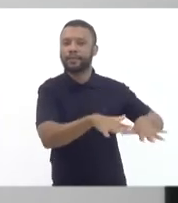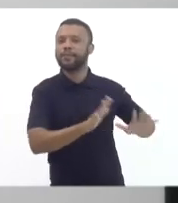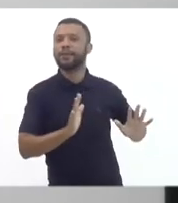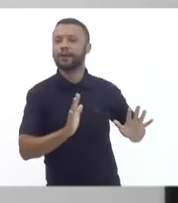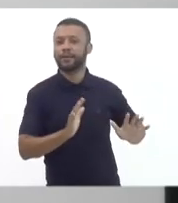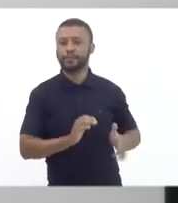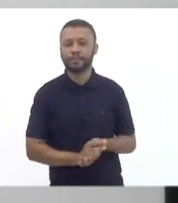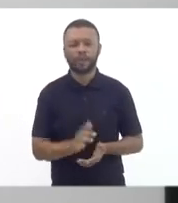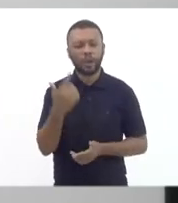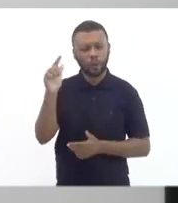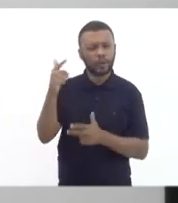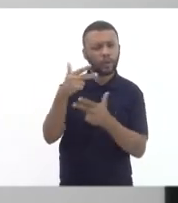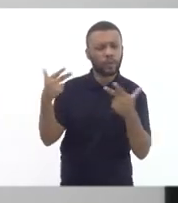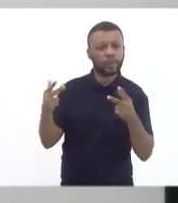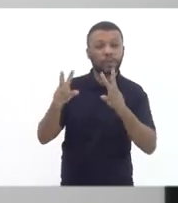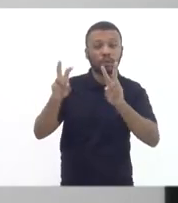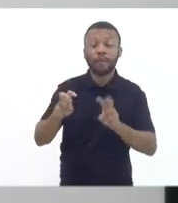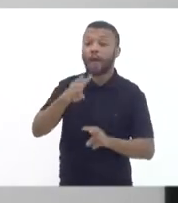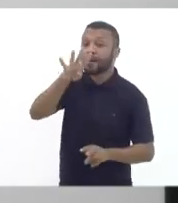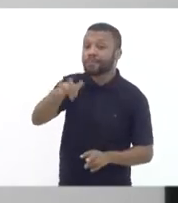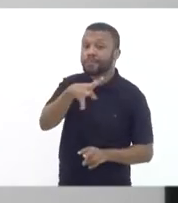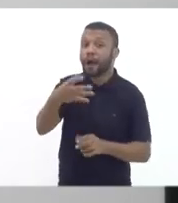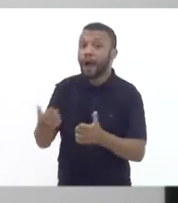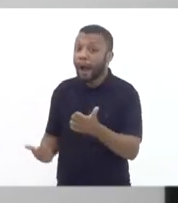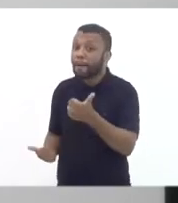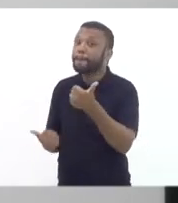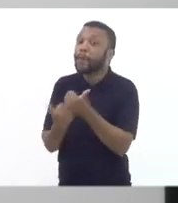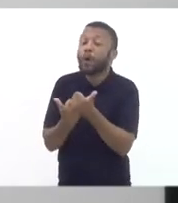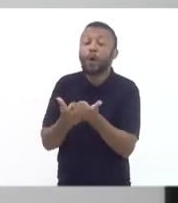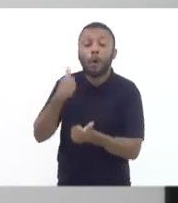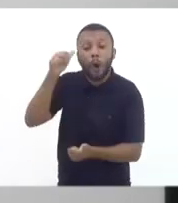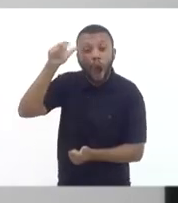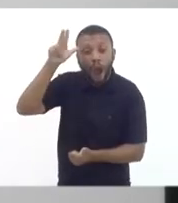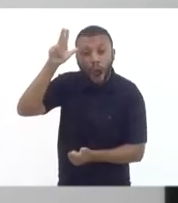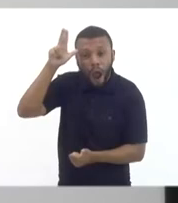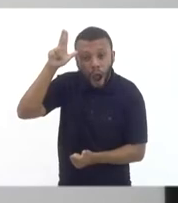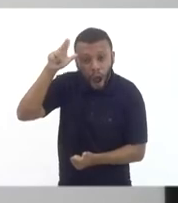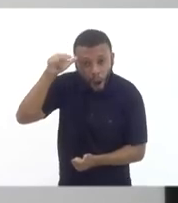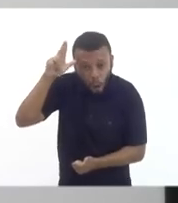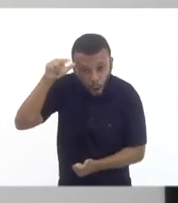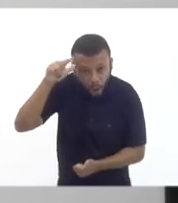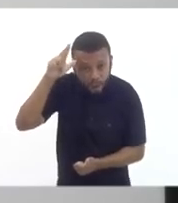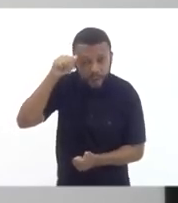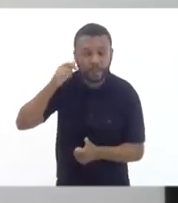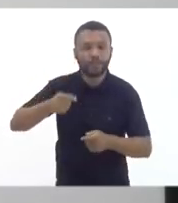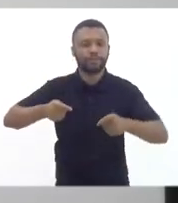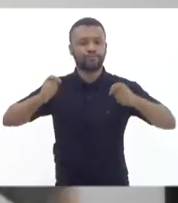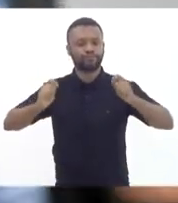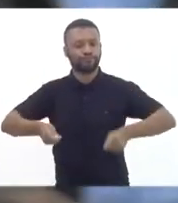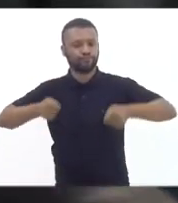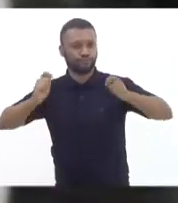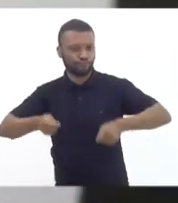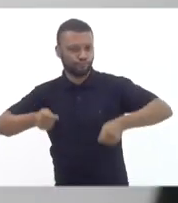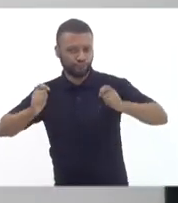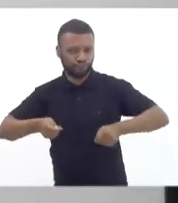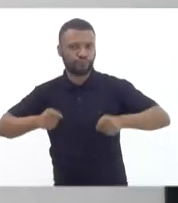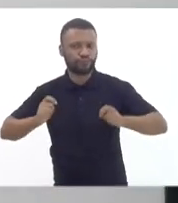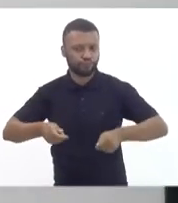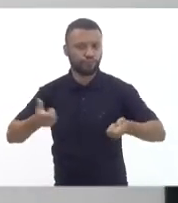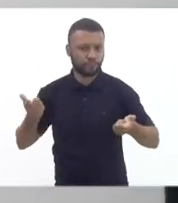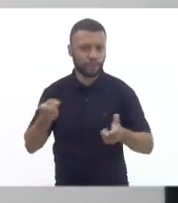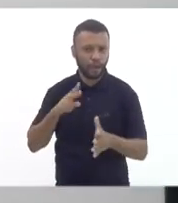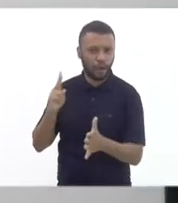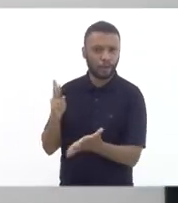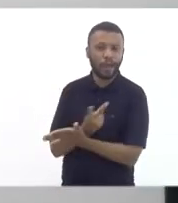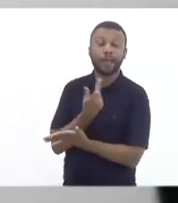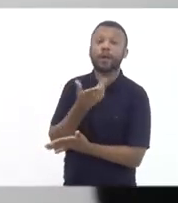aqui é um programa de apoio aos equinos usados para tração. Né? Esses são dos